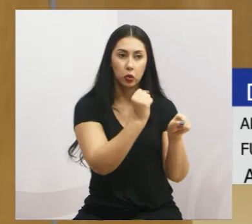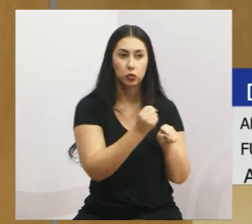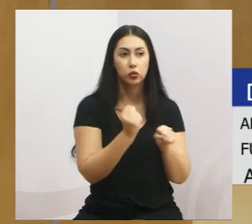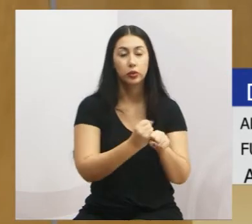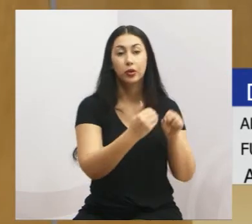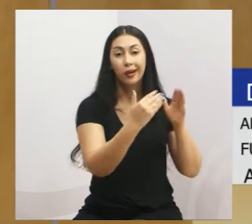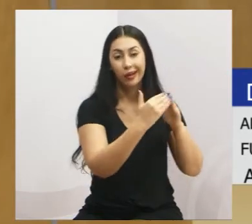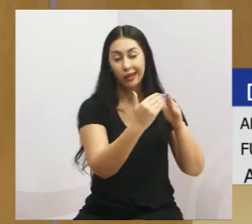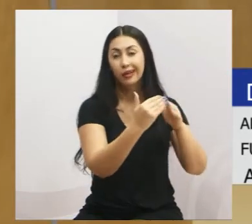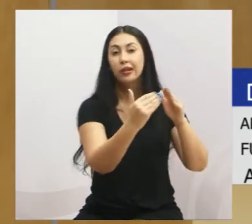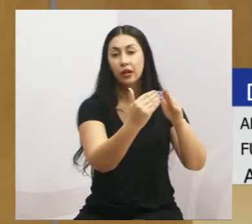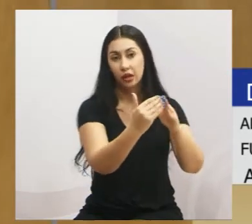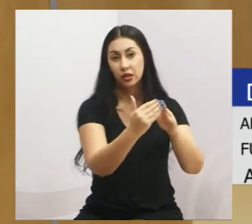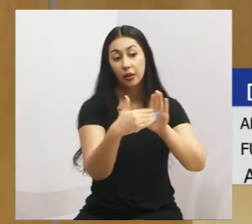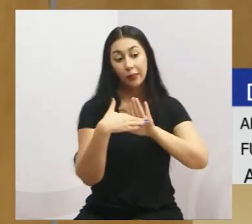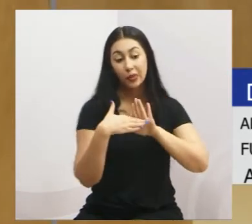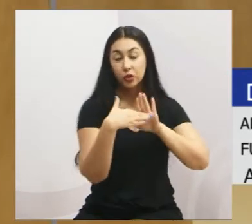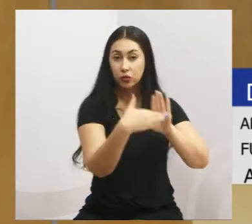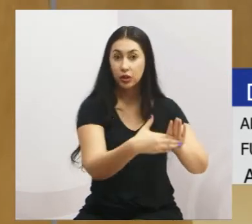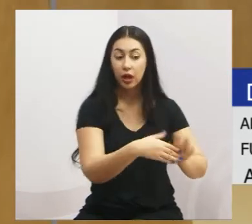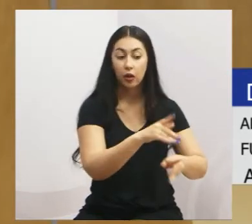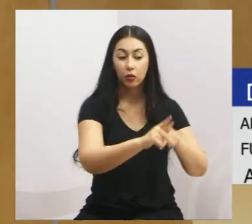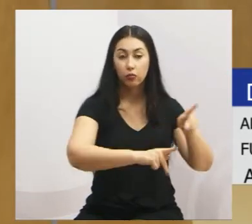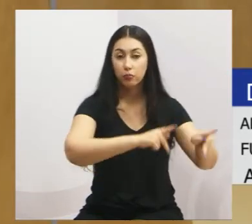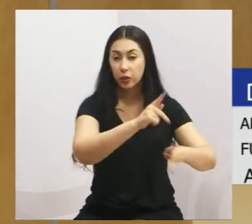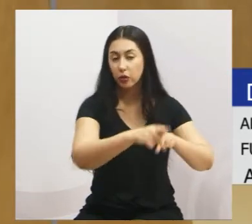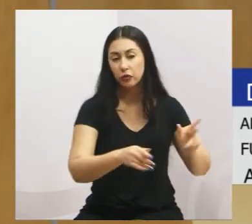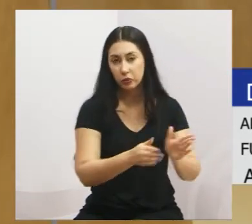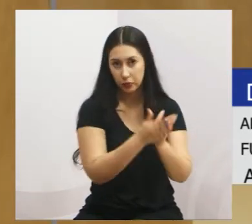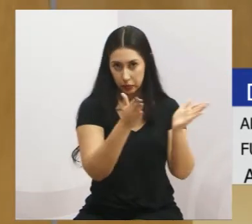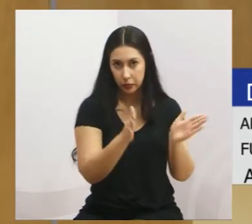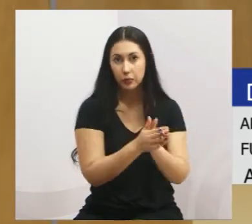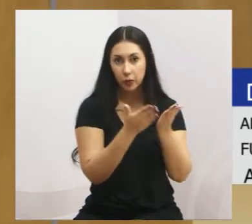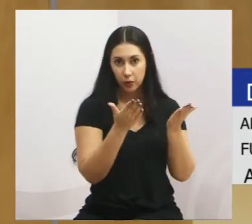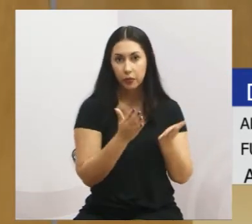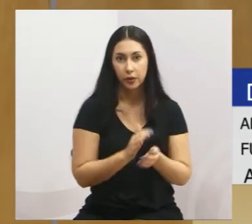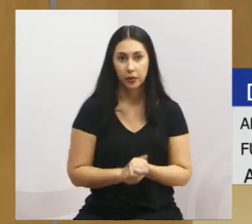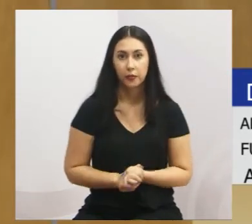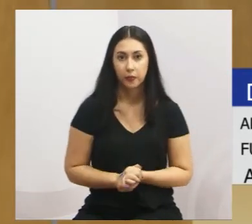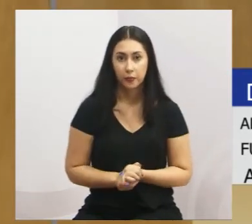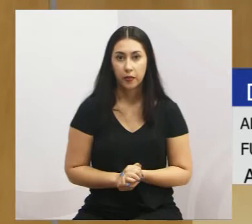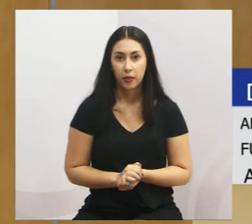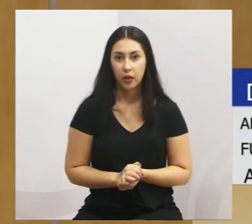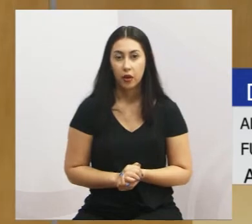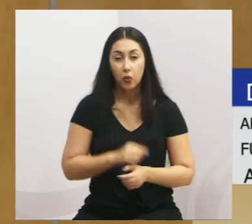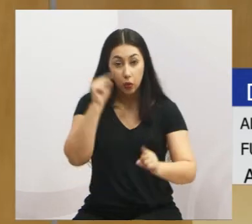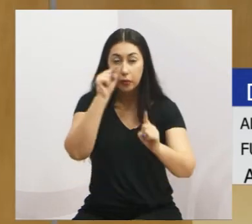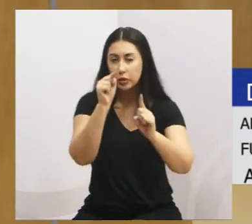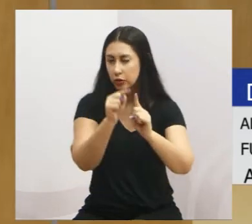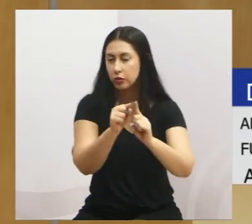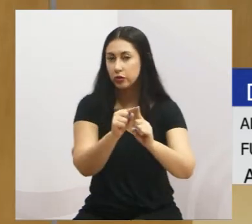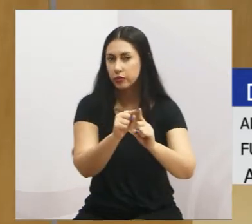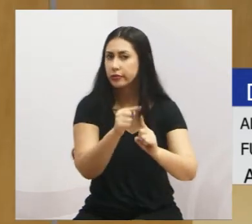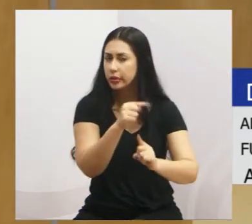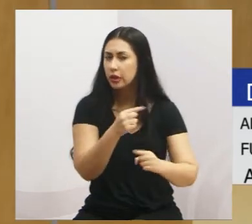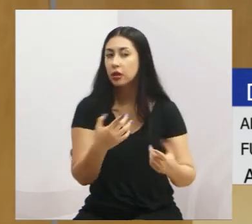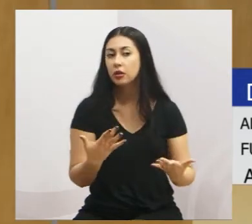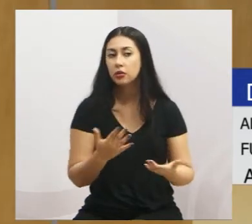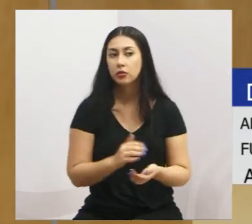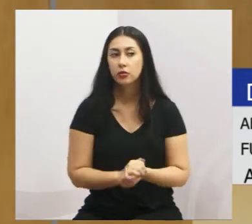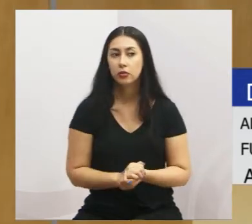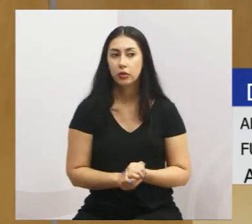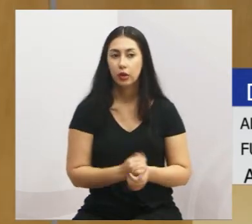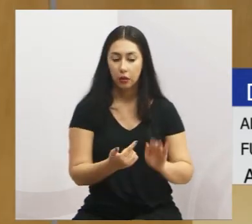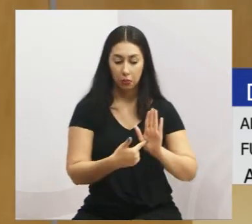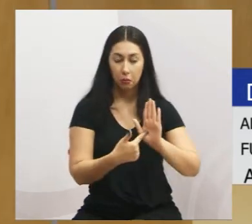moradia, sobretudo para a população que mais precisa, né? Esse é o objetivo. E aqui,